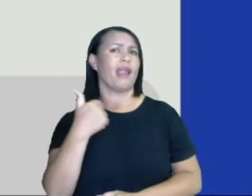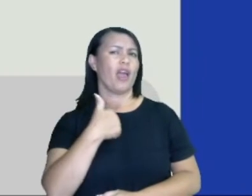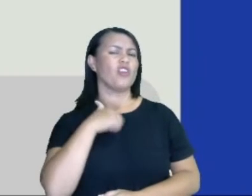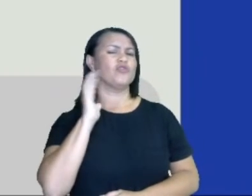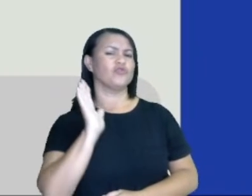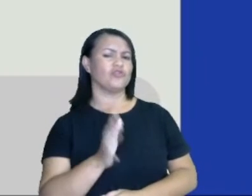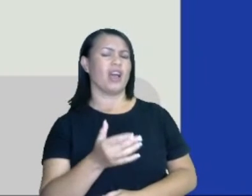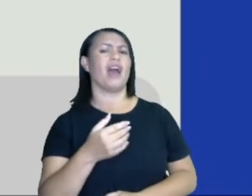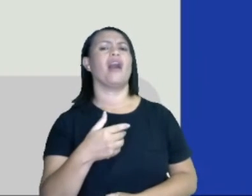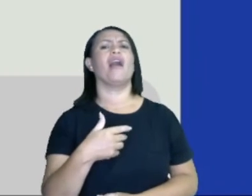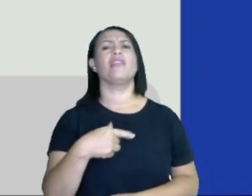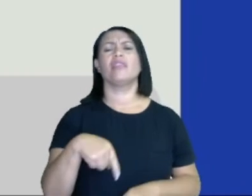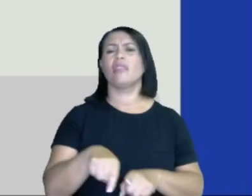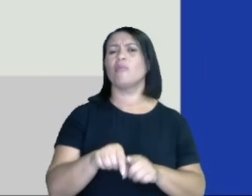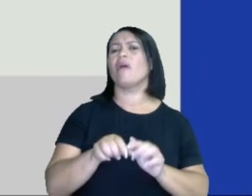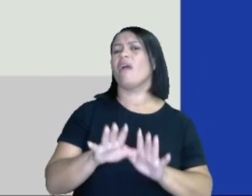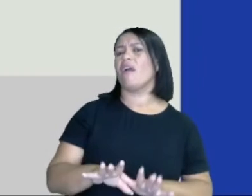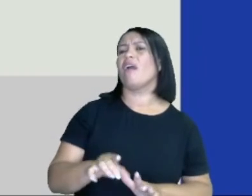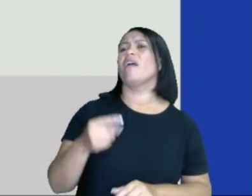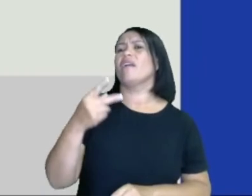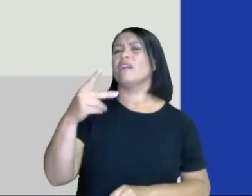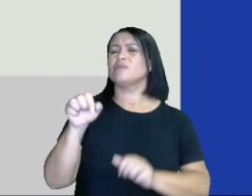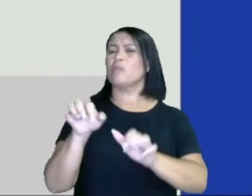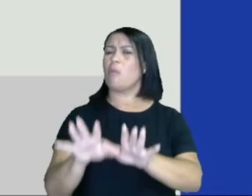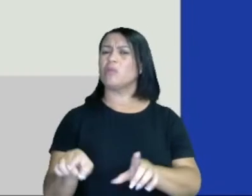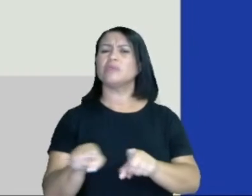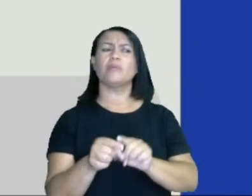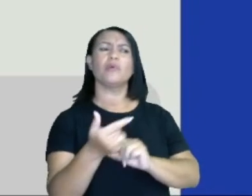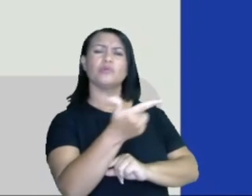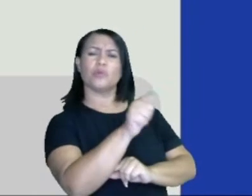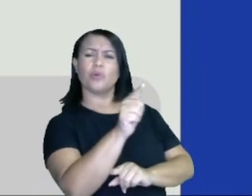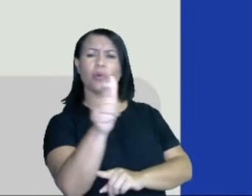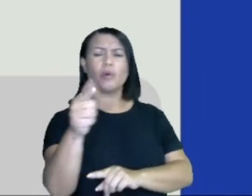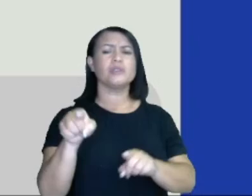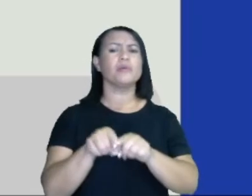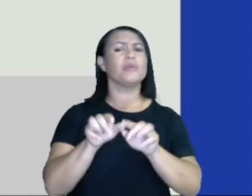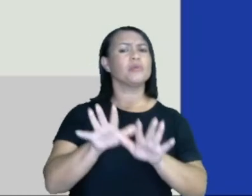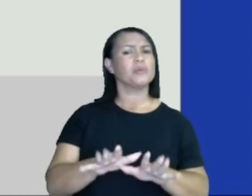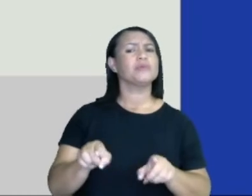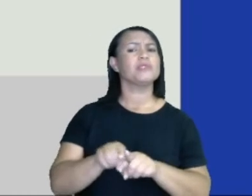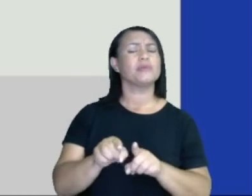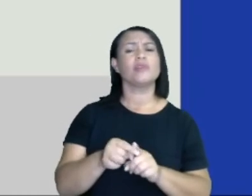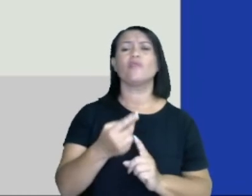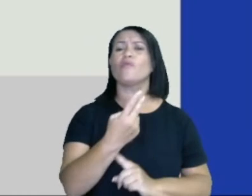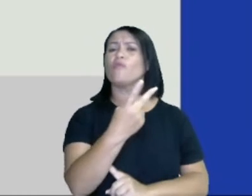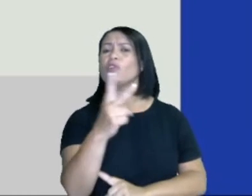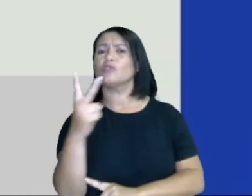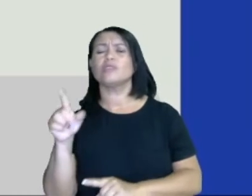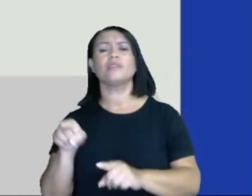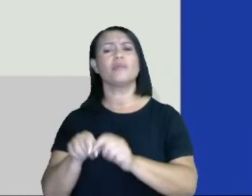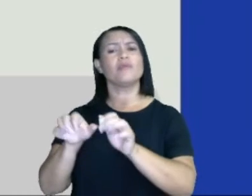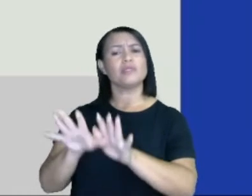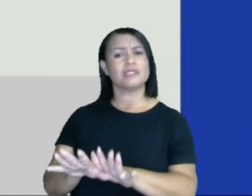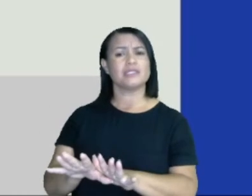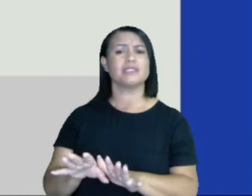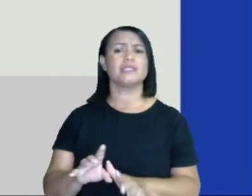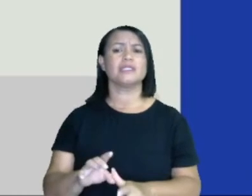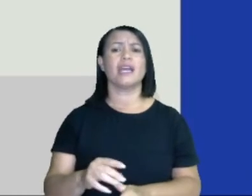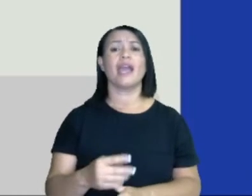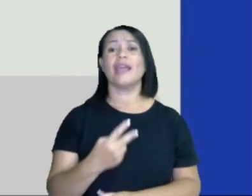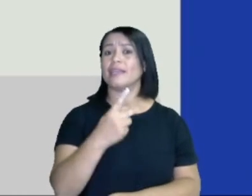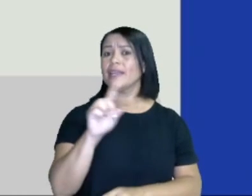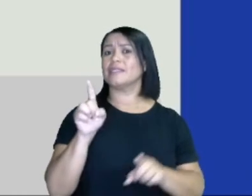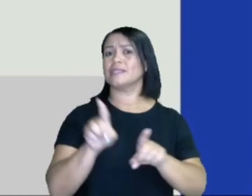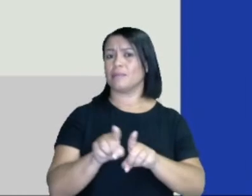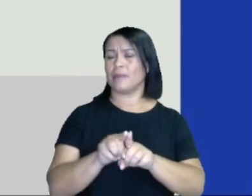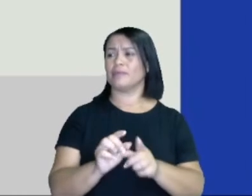tu te pusiste, él se puso, nosotros nos pusimos, vosotros os pusistes, ellos